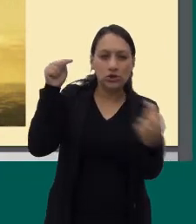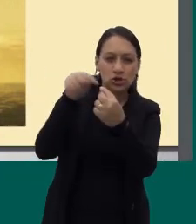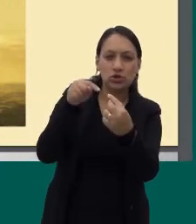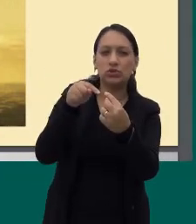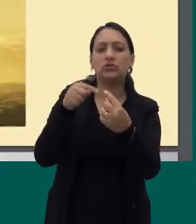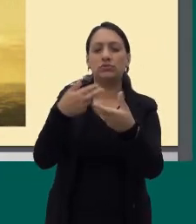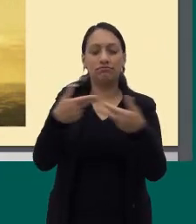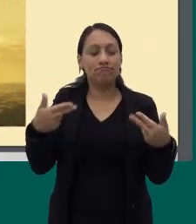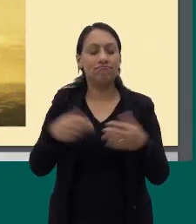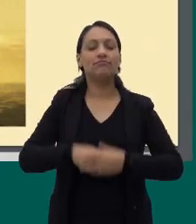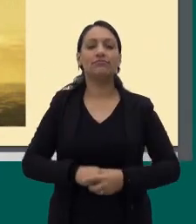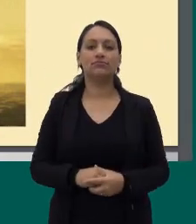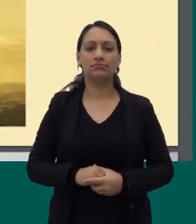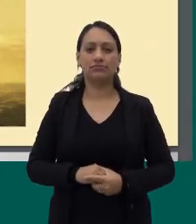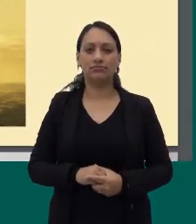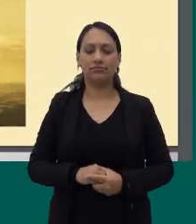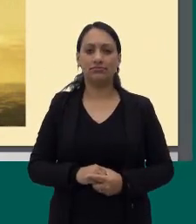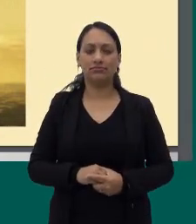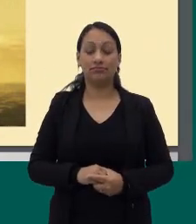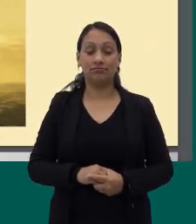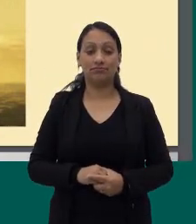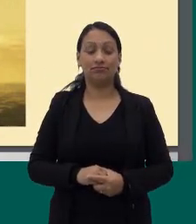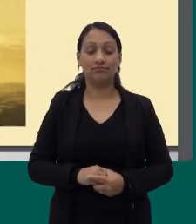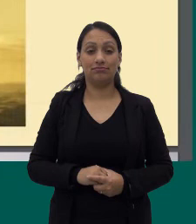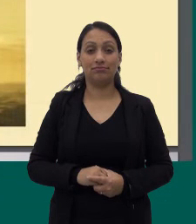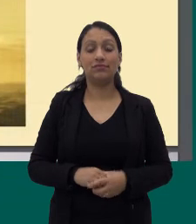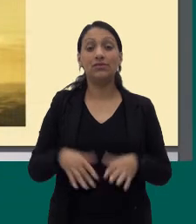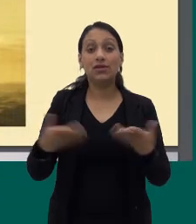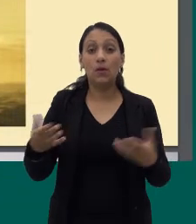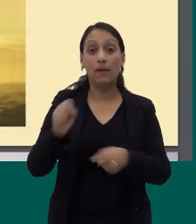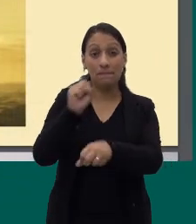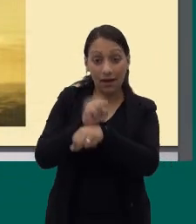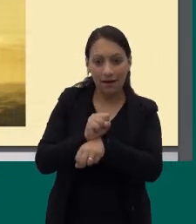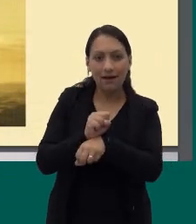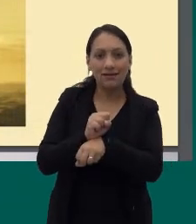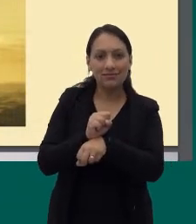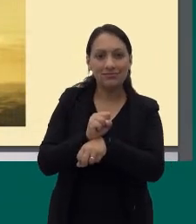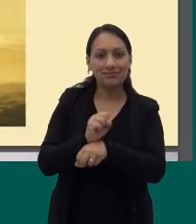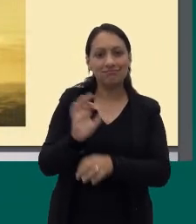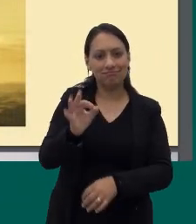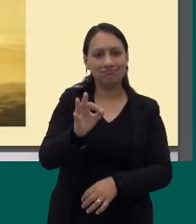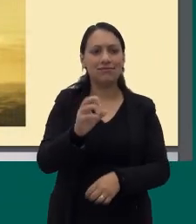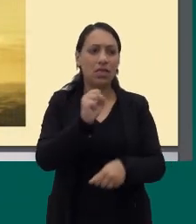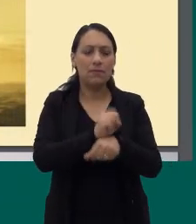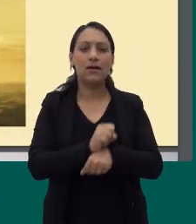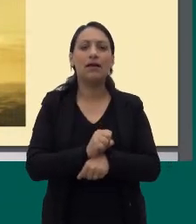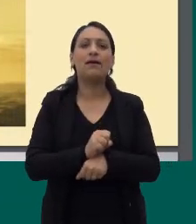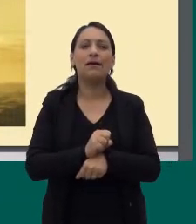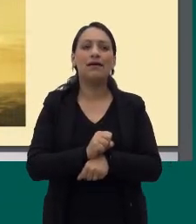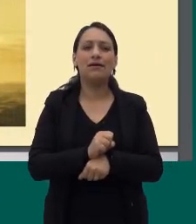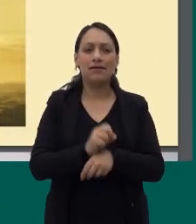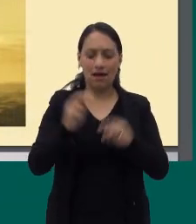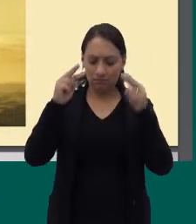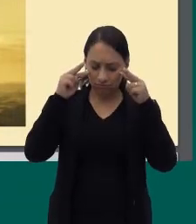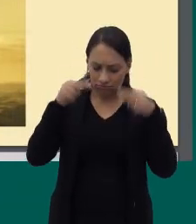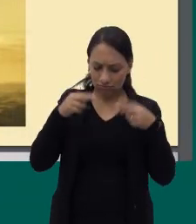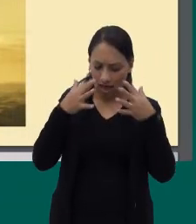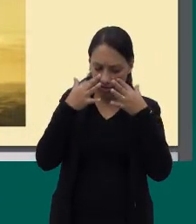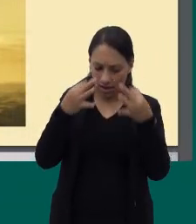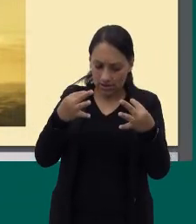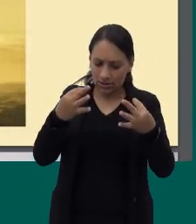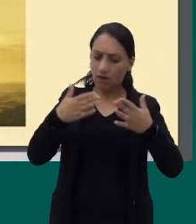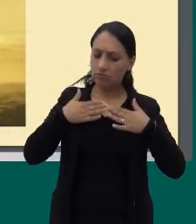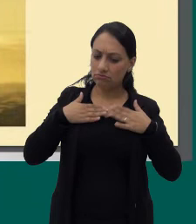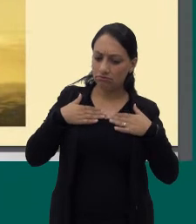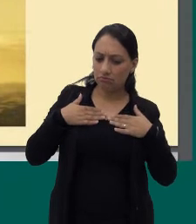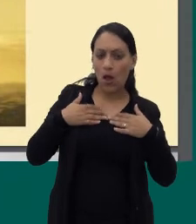né? Parar. Exatamente. Parar para si, né? Então, dar uma atenção a si é uma